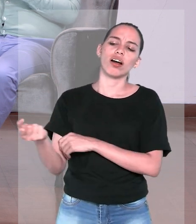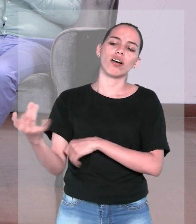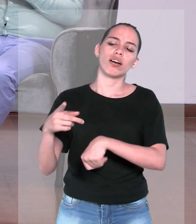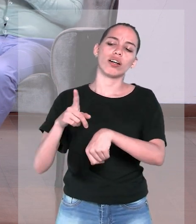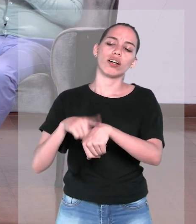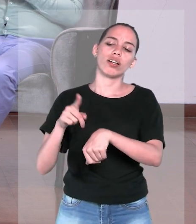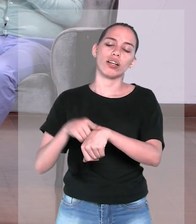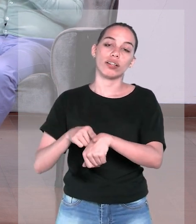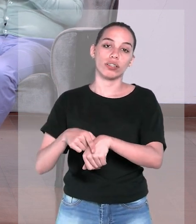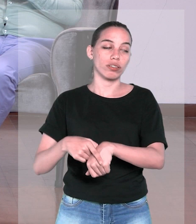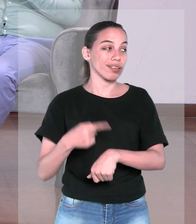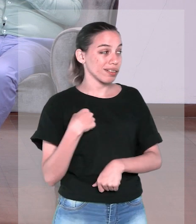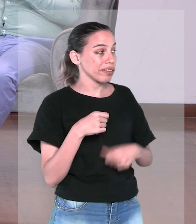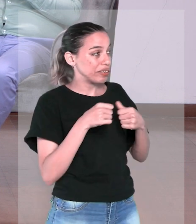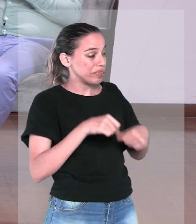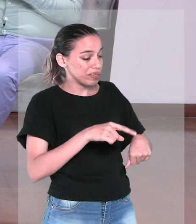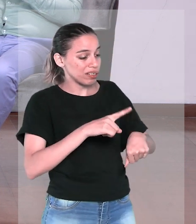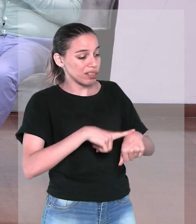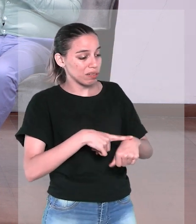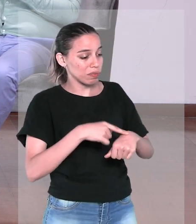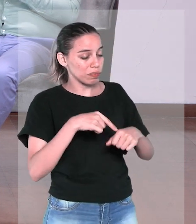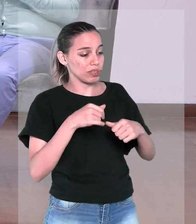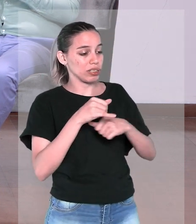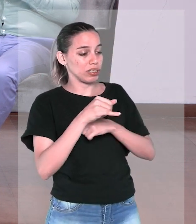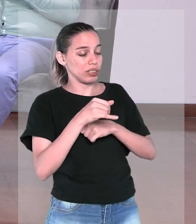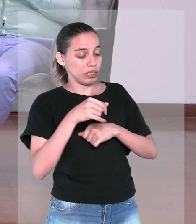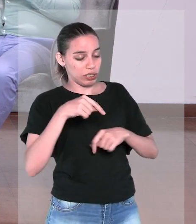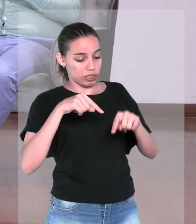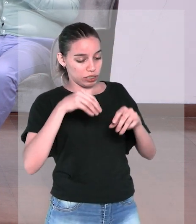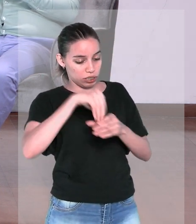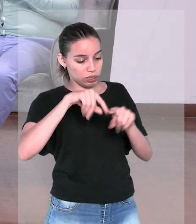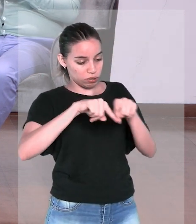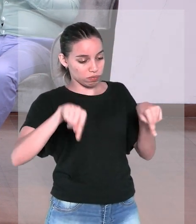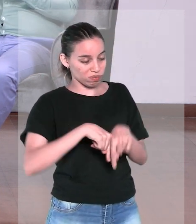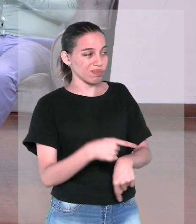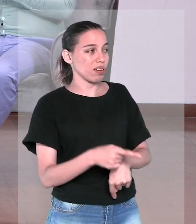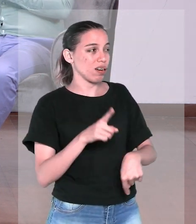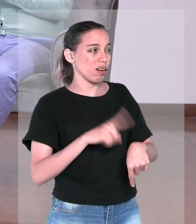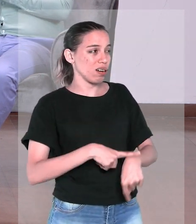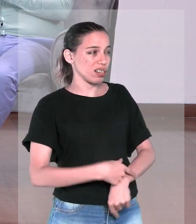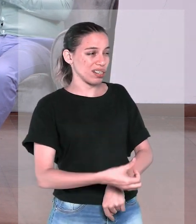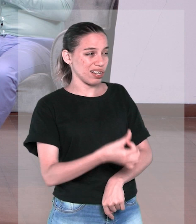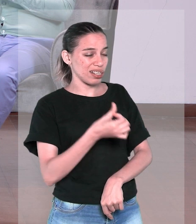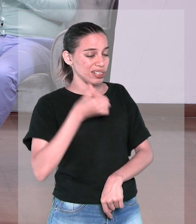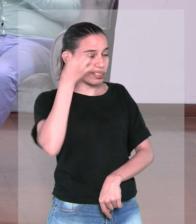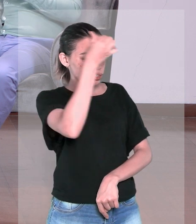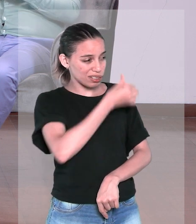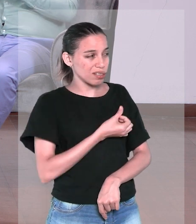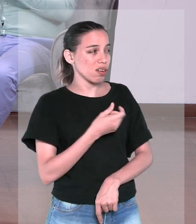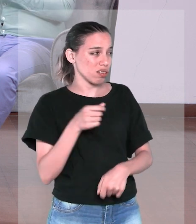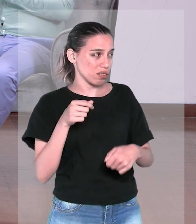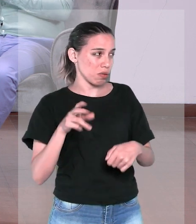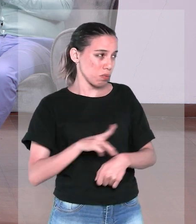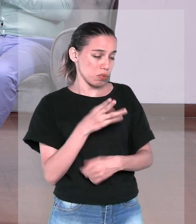Essas pessoas que me disseram que estavam em sofrimento dentro dos quartos, elas me disseram o tempo que ficavam dentro dos quartos. Elas ficavam